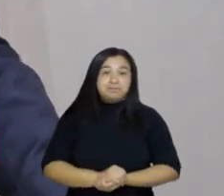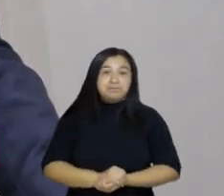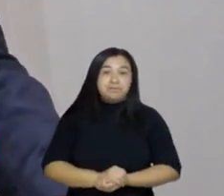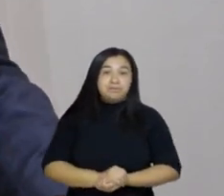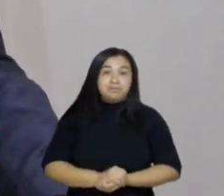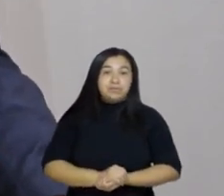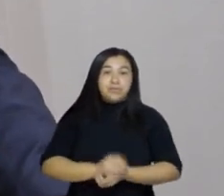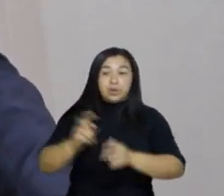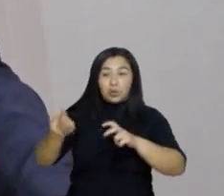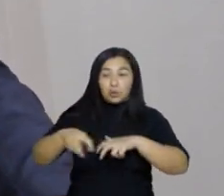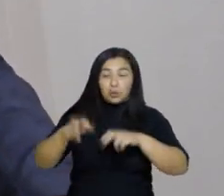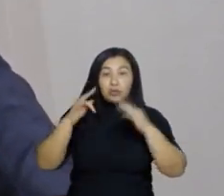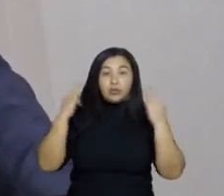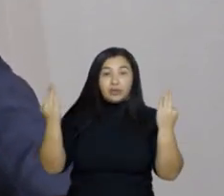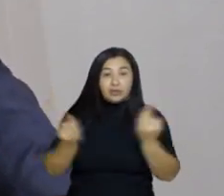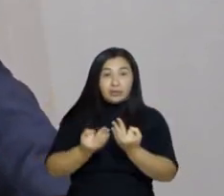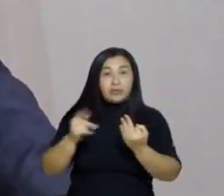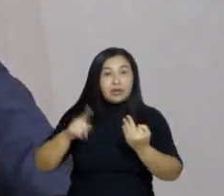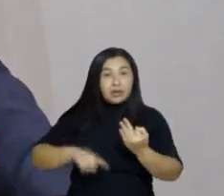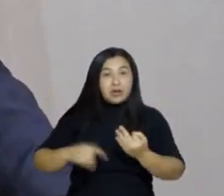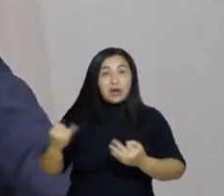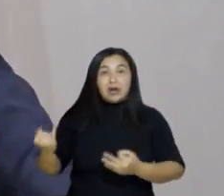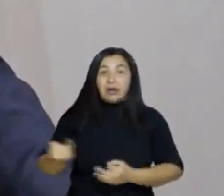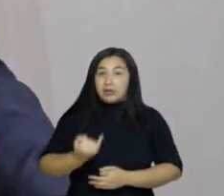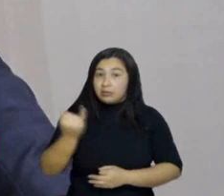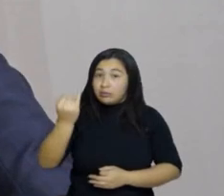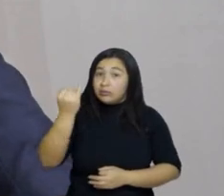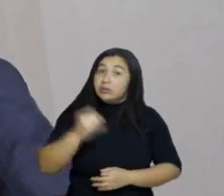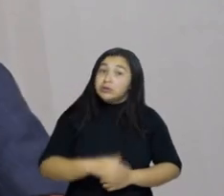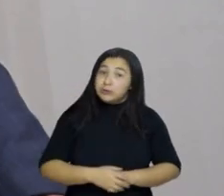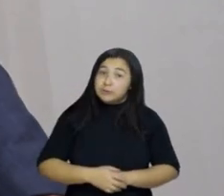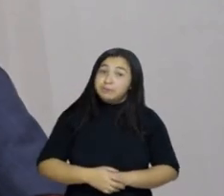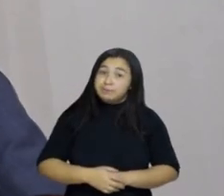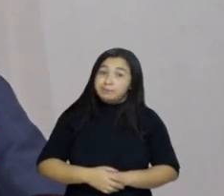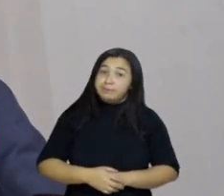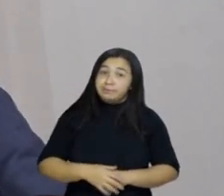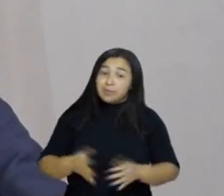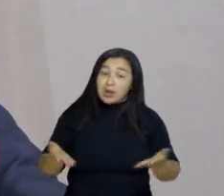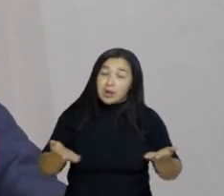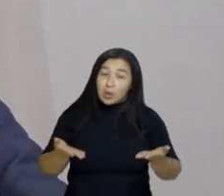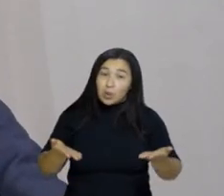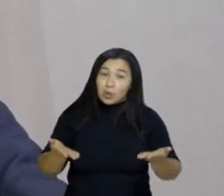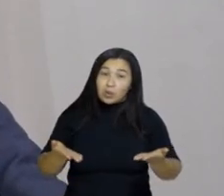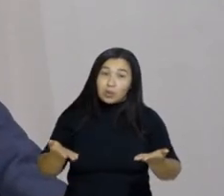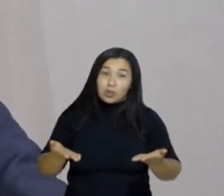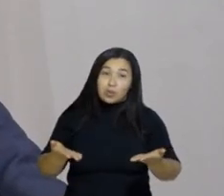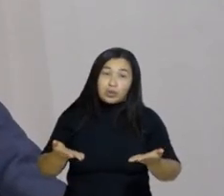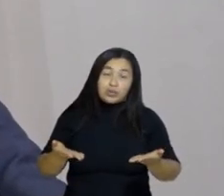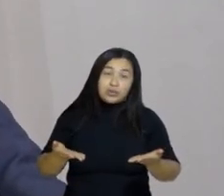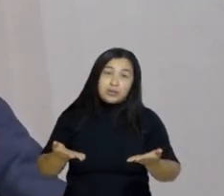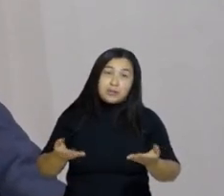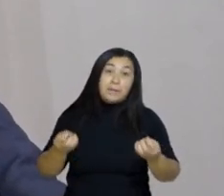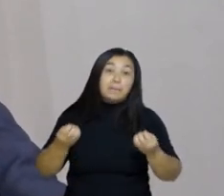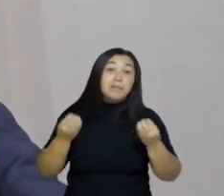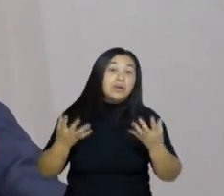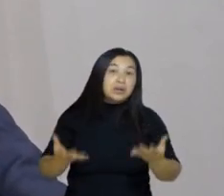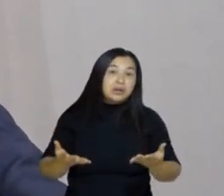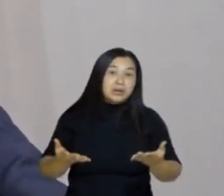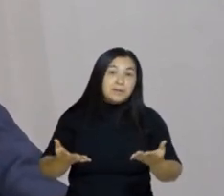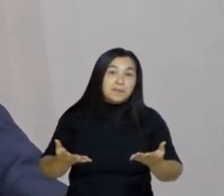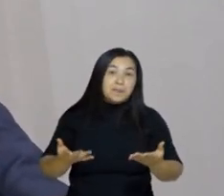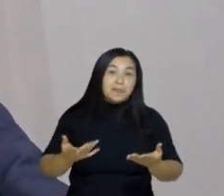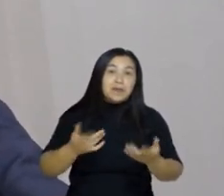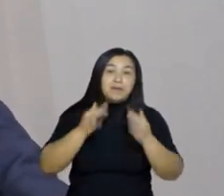é altamente importante e decisiva neste momento, para que o pai, a